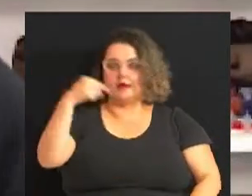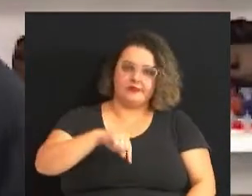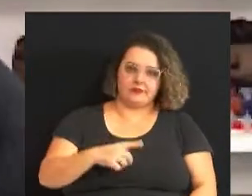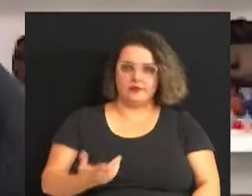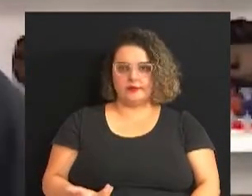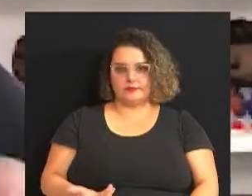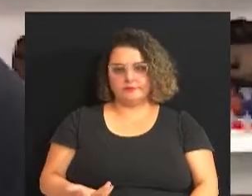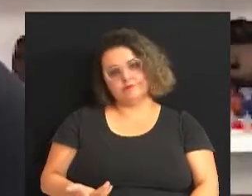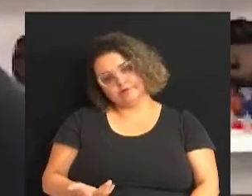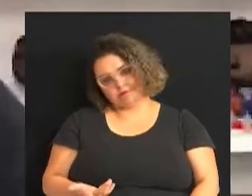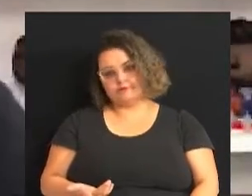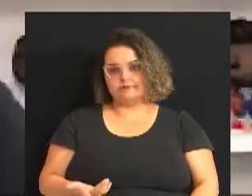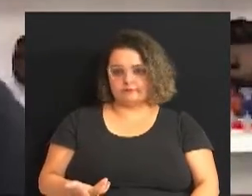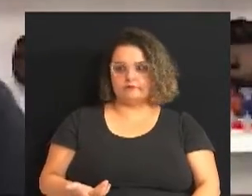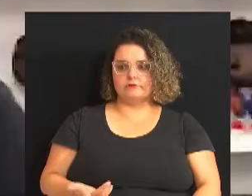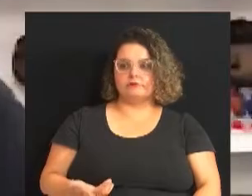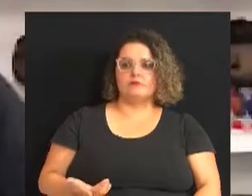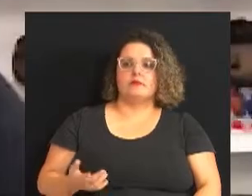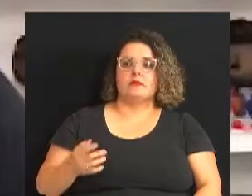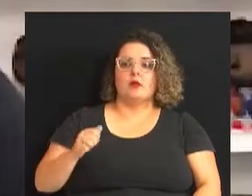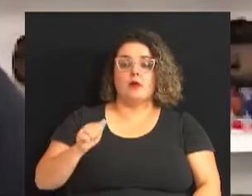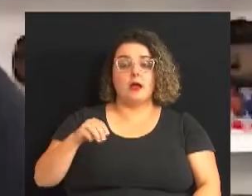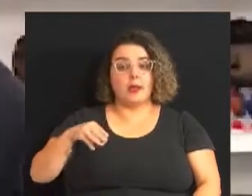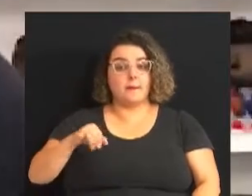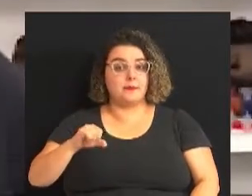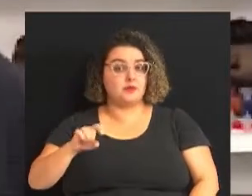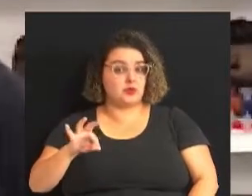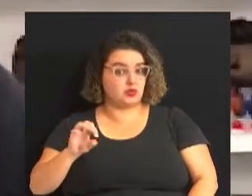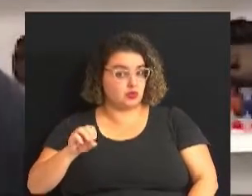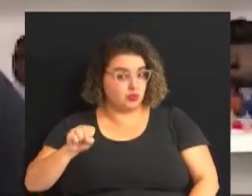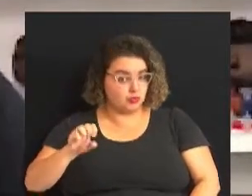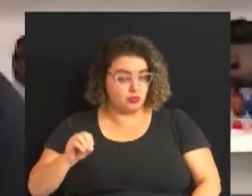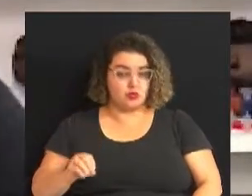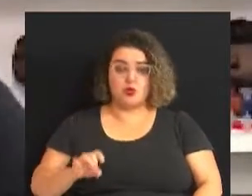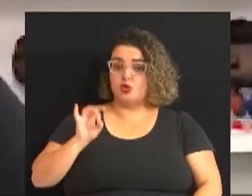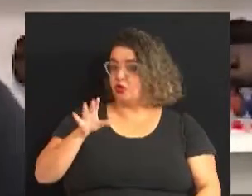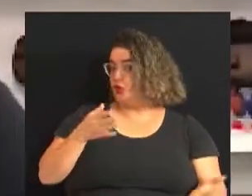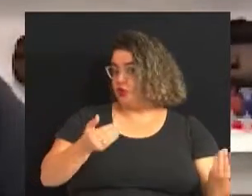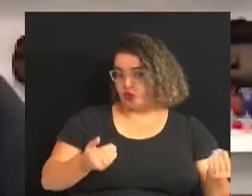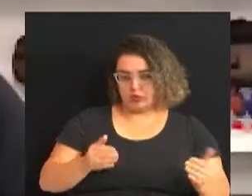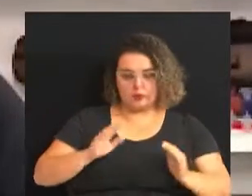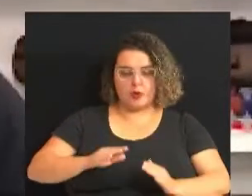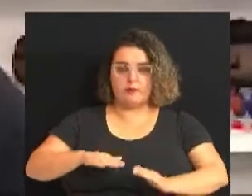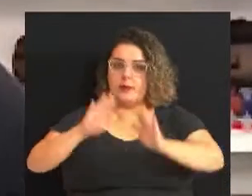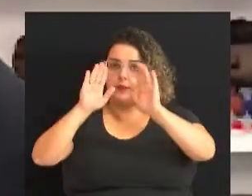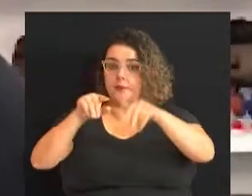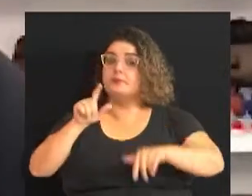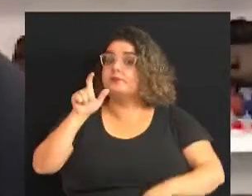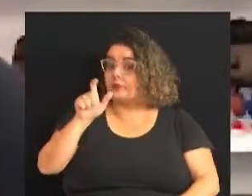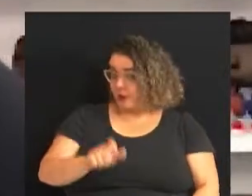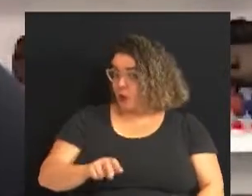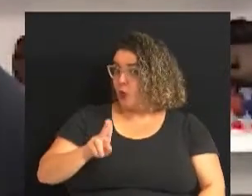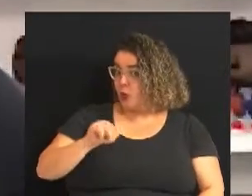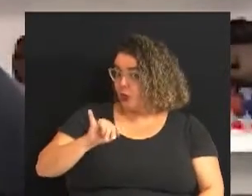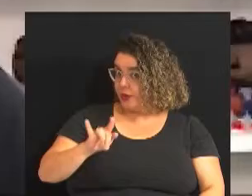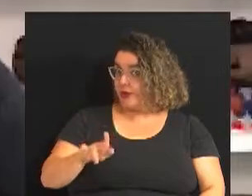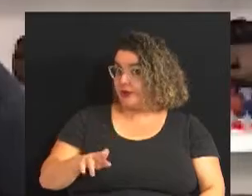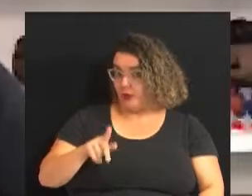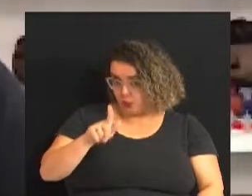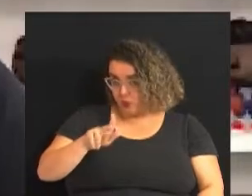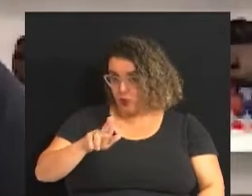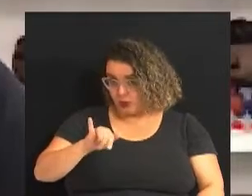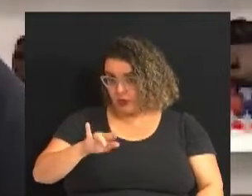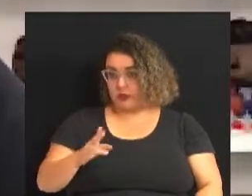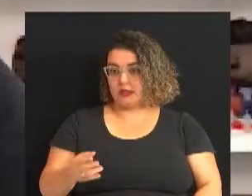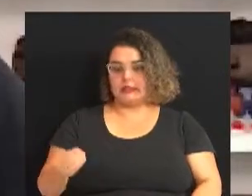é um torneio amistoso, é um torneio onde que somente jovens jogam. Ele é um cara, dentro de quadra falando,